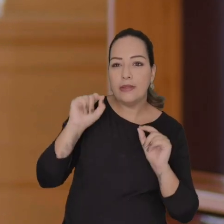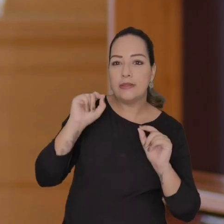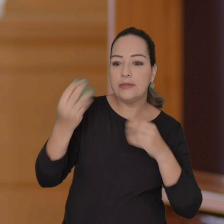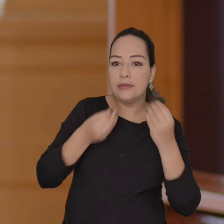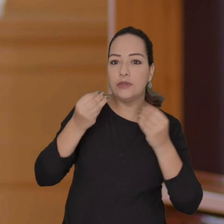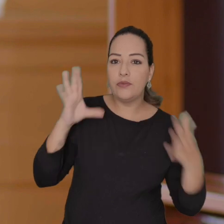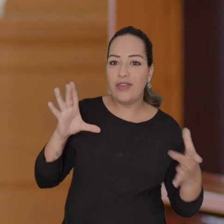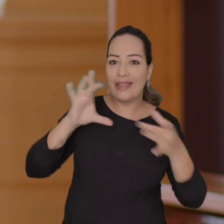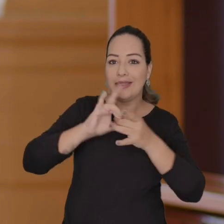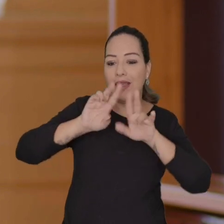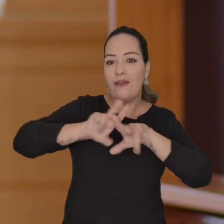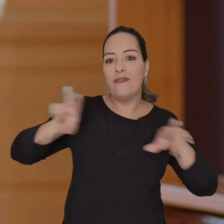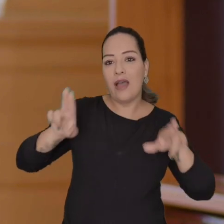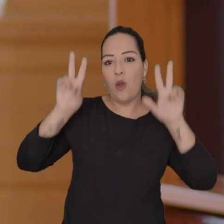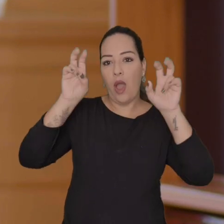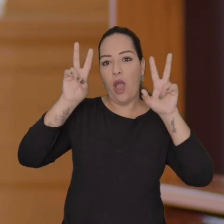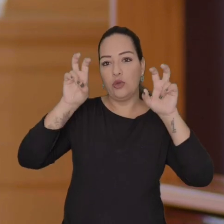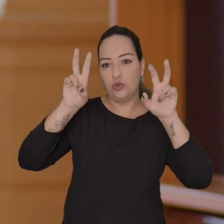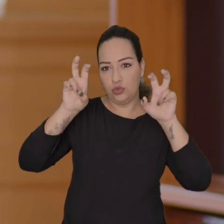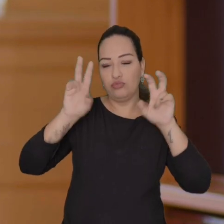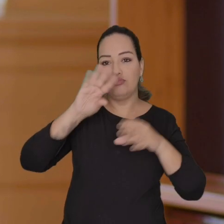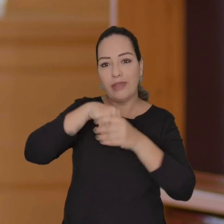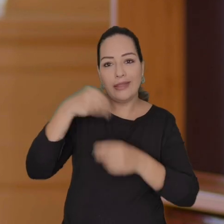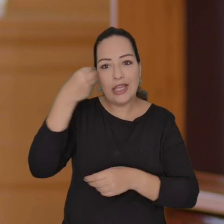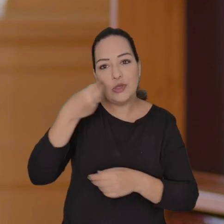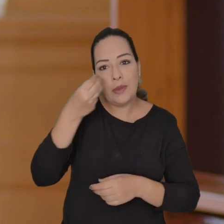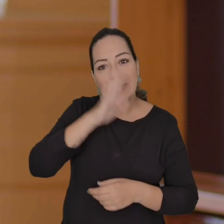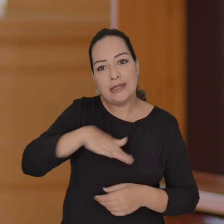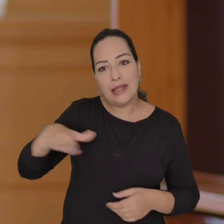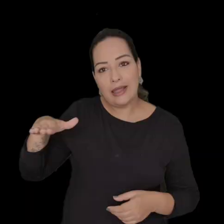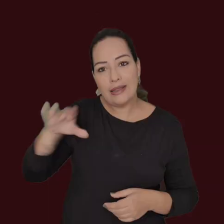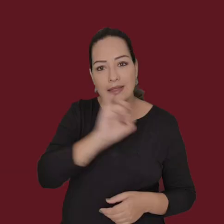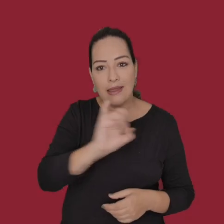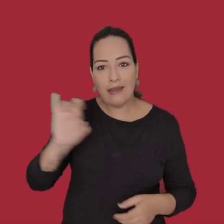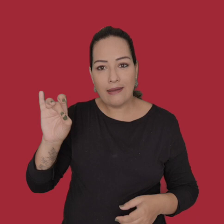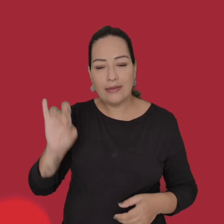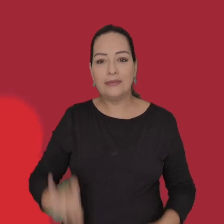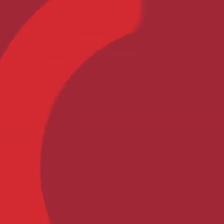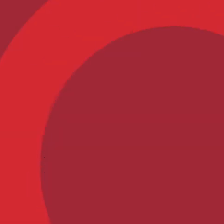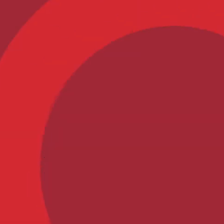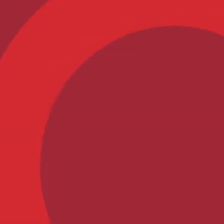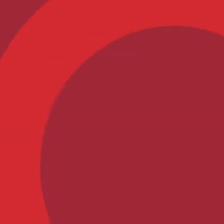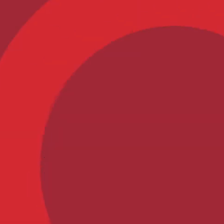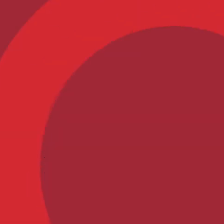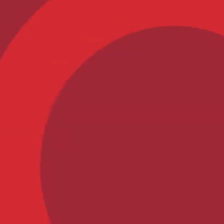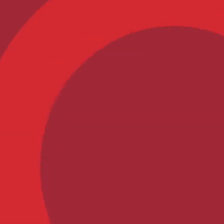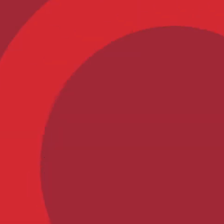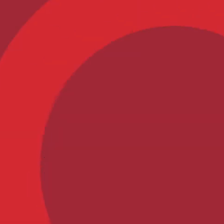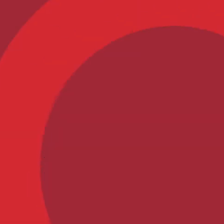gente procura sempre integrar os diversos assuntos na experiência das crianças. O professor como agente